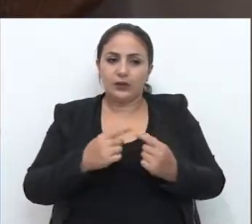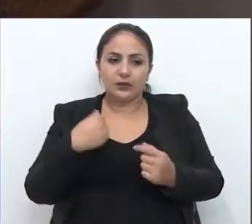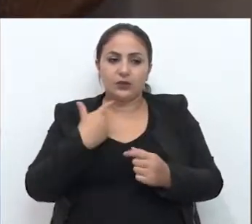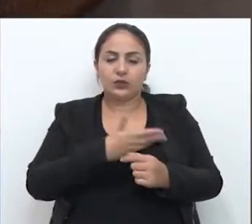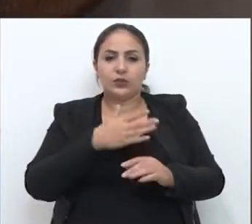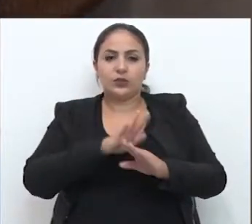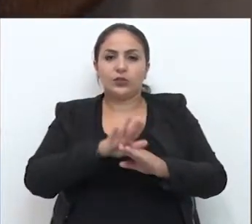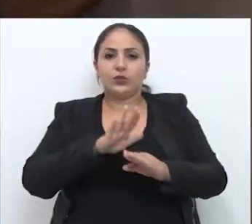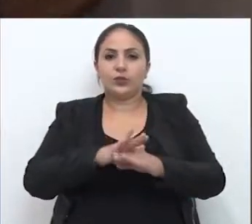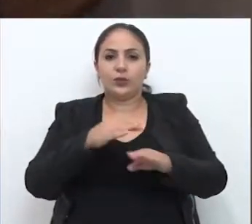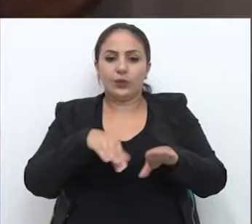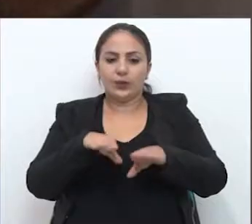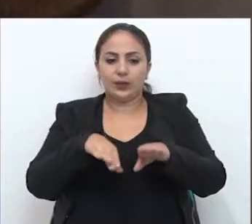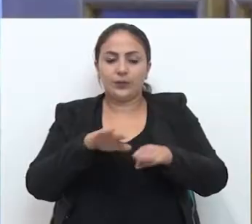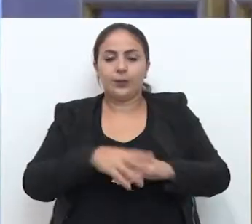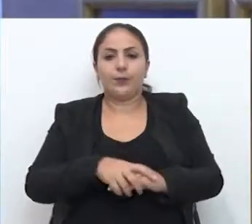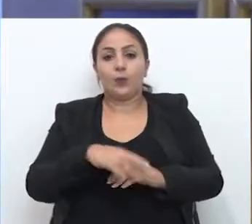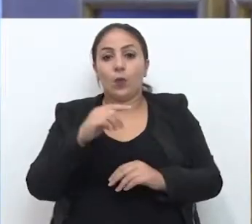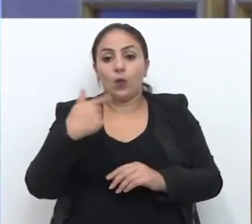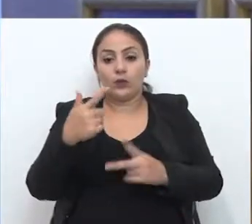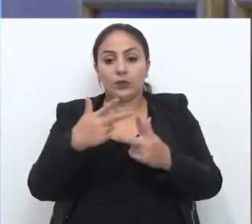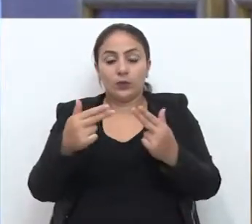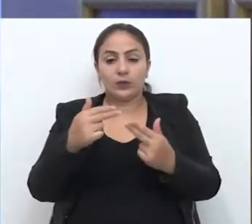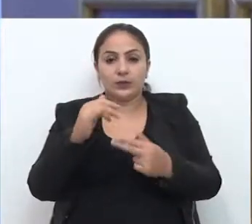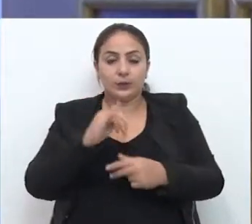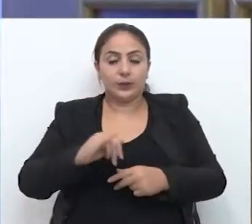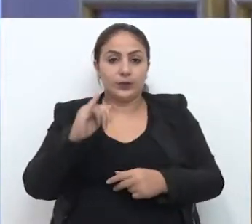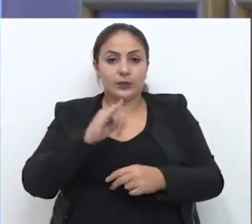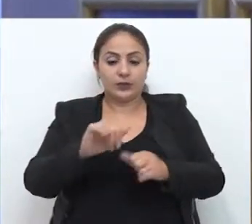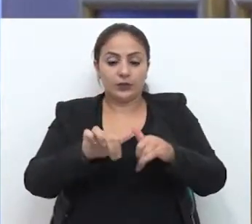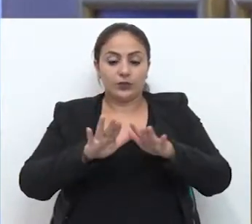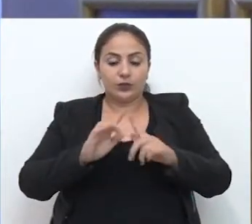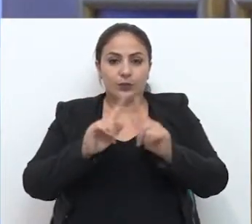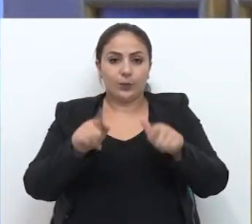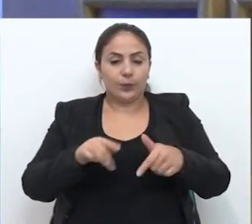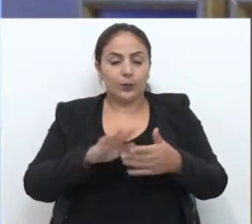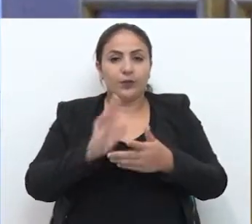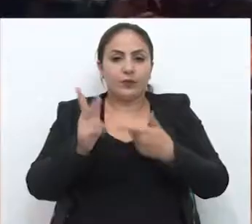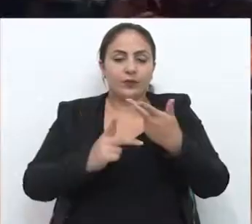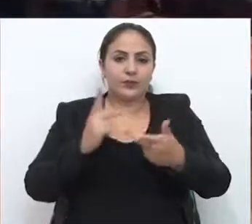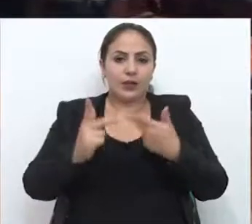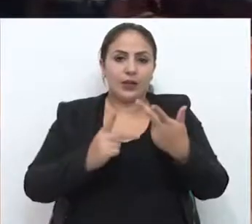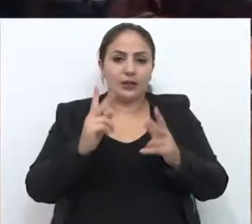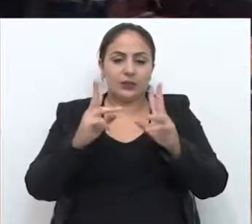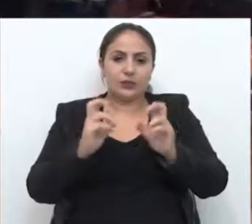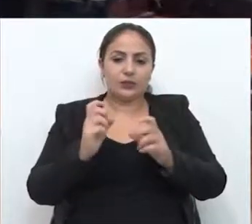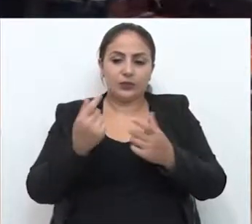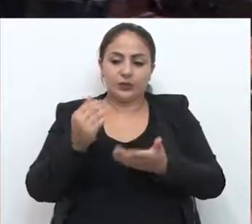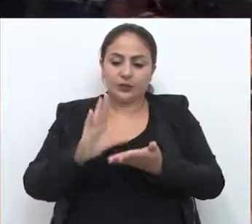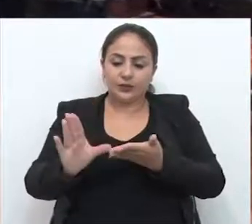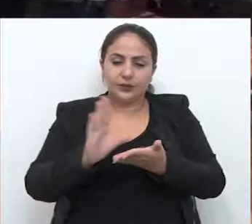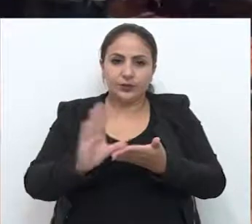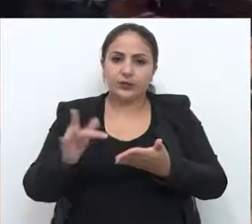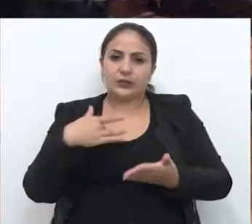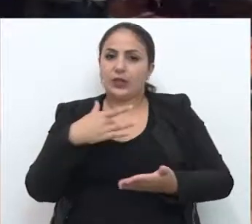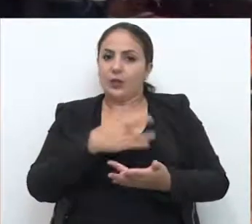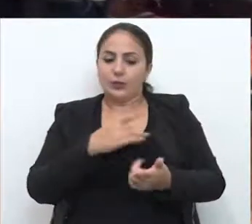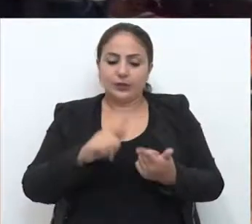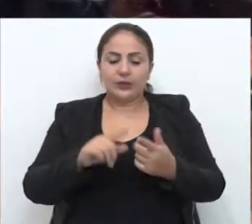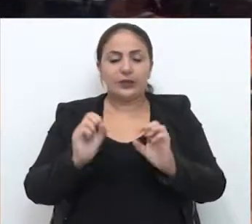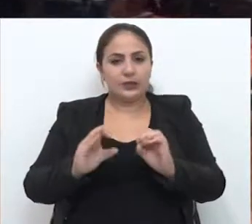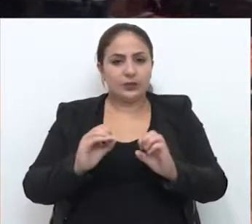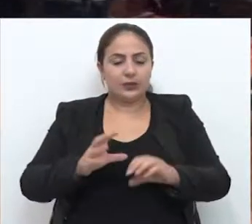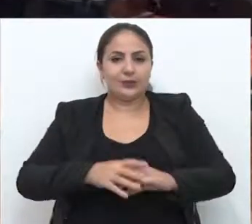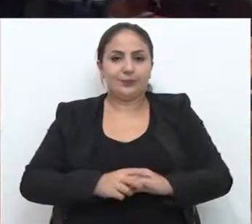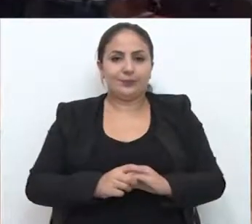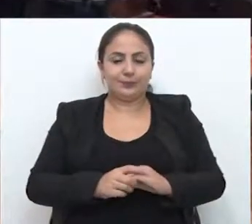esse equilíbrio nas contas do município. Outro ponto destacado na audiência pública refere-se aos investimentos em